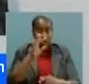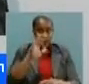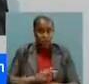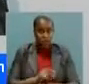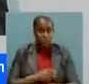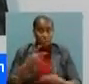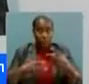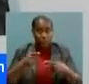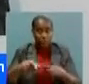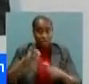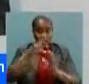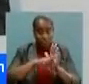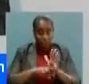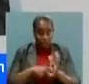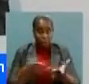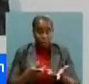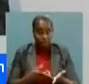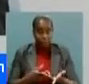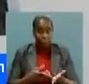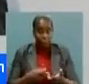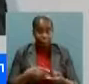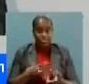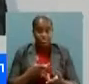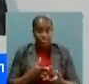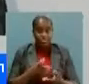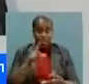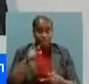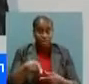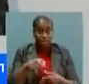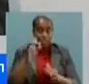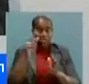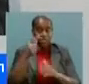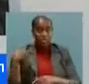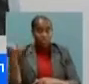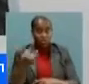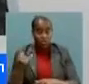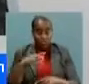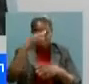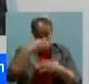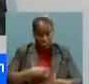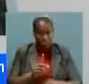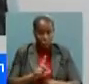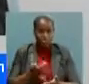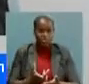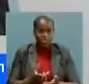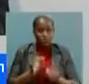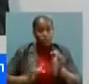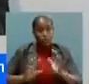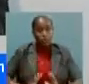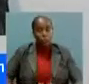do referido relatório sugere também que essa instituição não acredita nas projeções de crescimento do